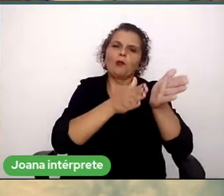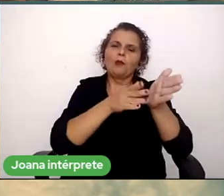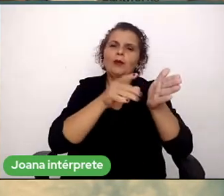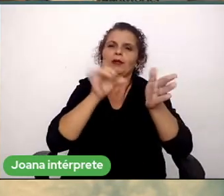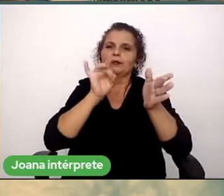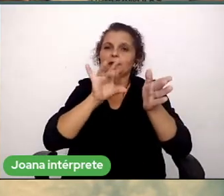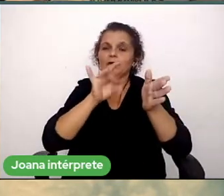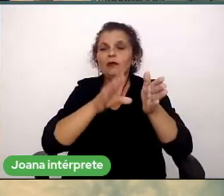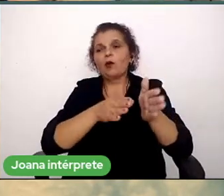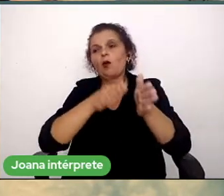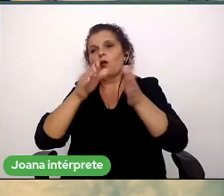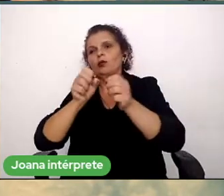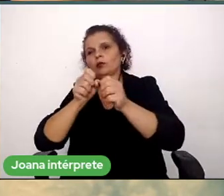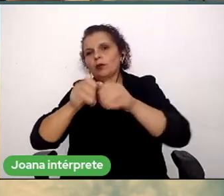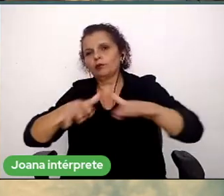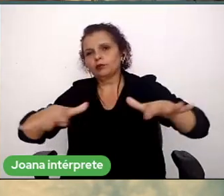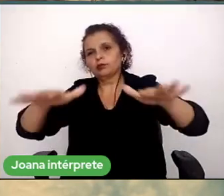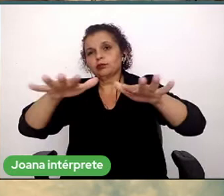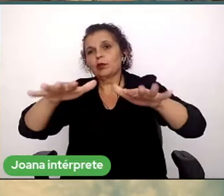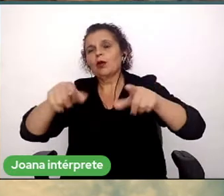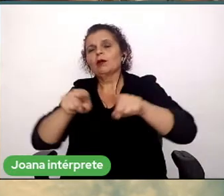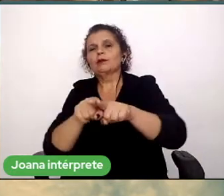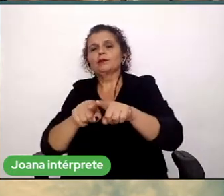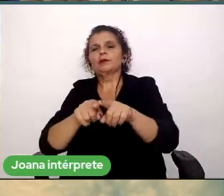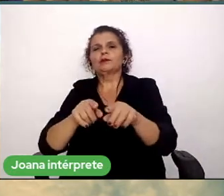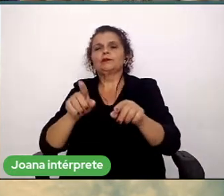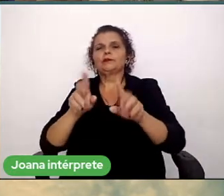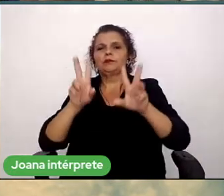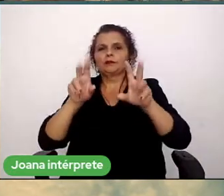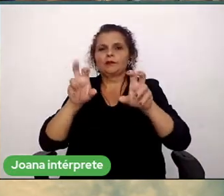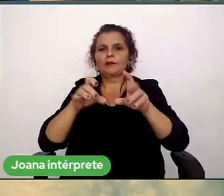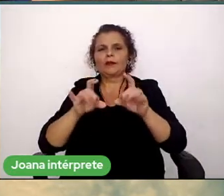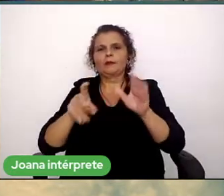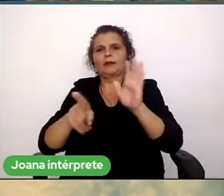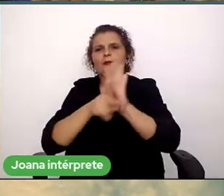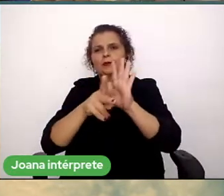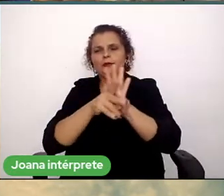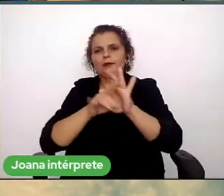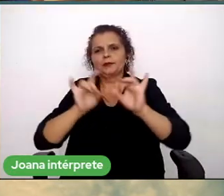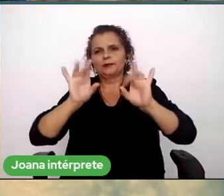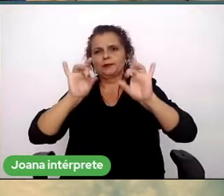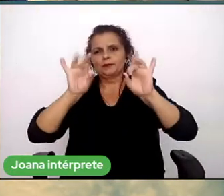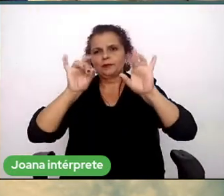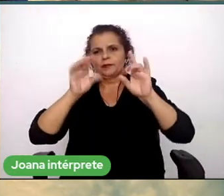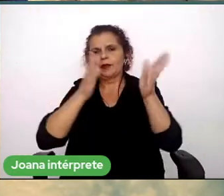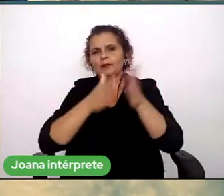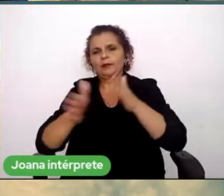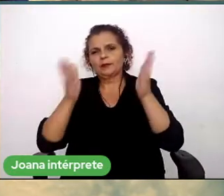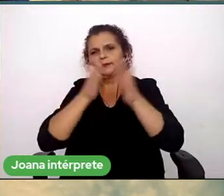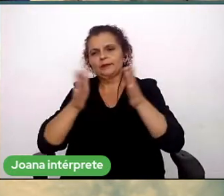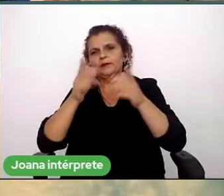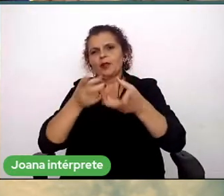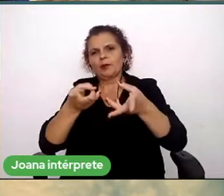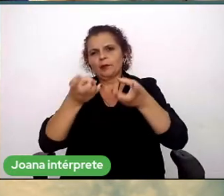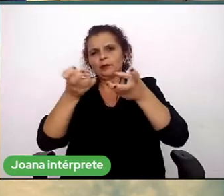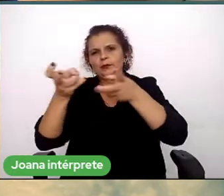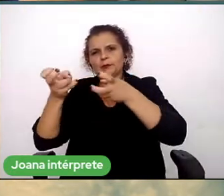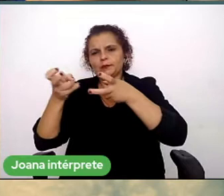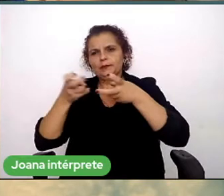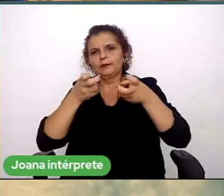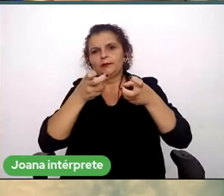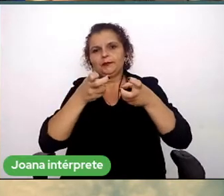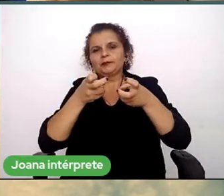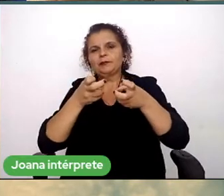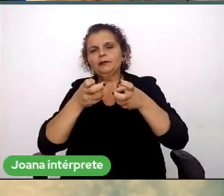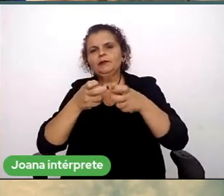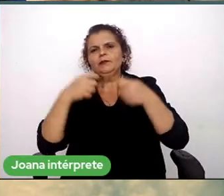mais de uma maneira mais abrangente então por exemplo uma cama de um ponto mais específico que quando só fritar em produção e criação de observabilidade que